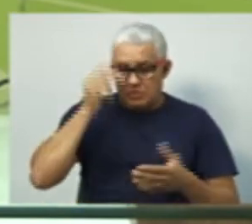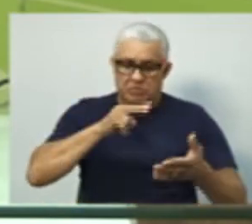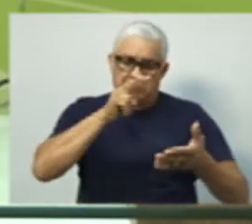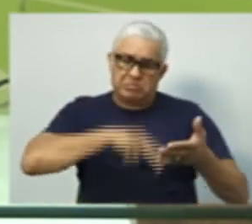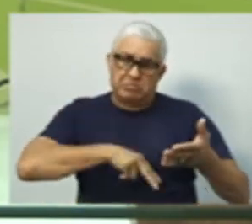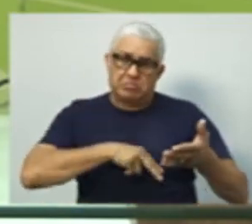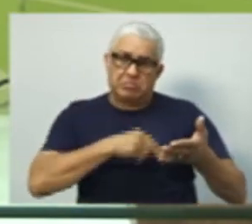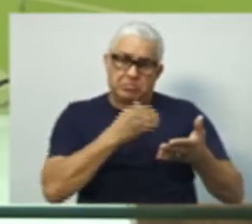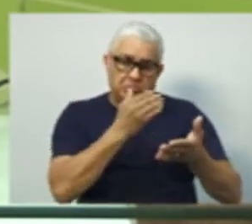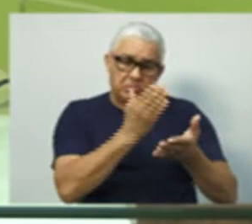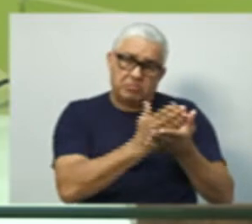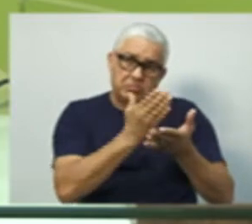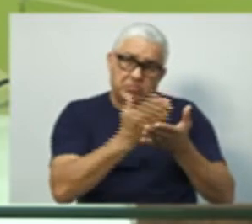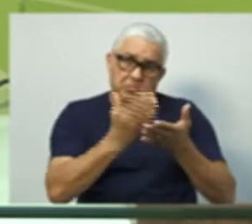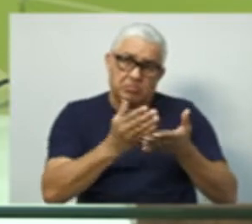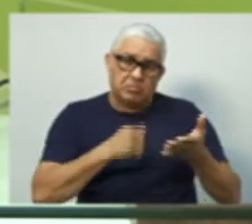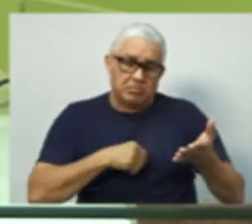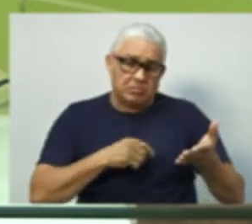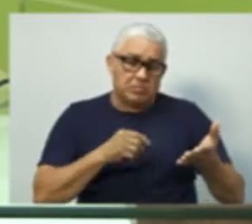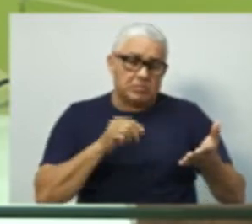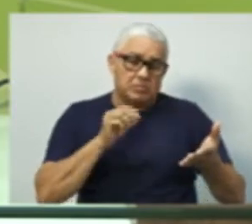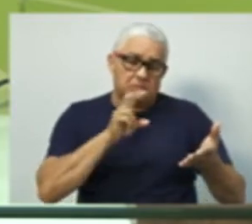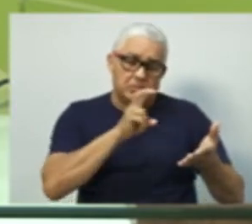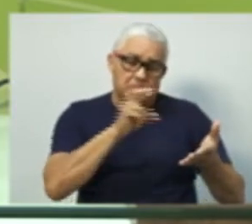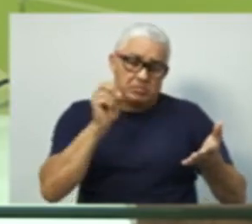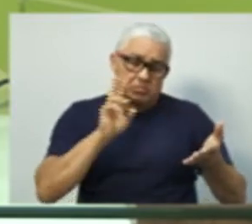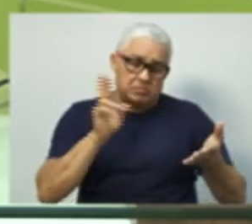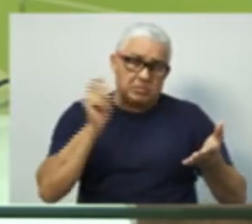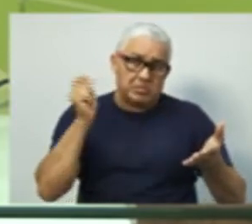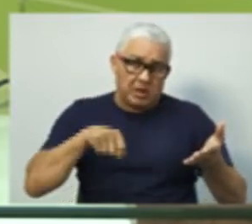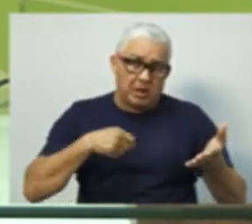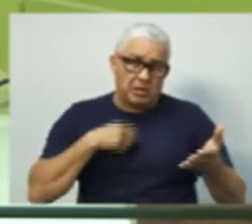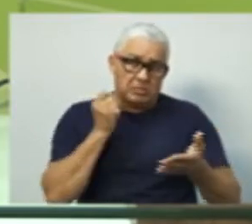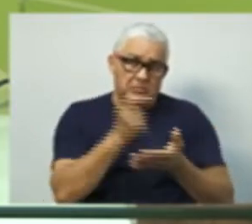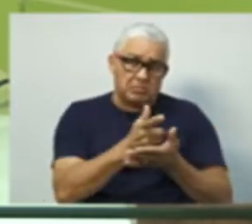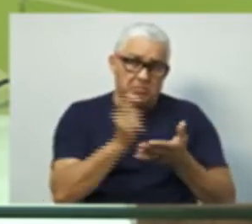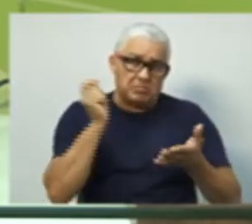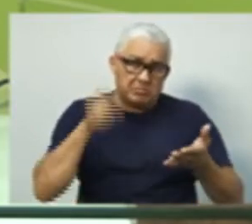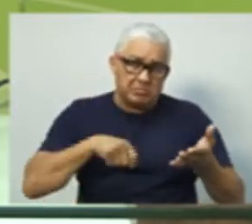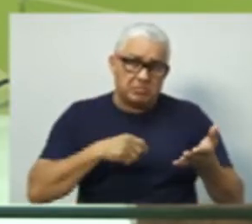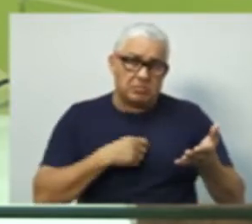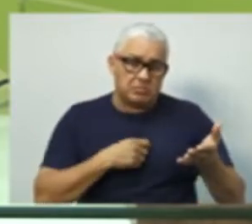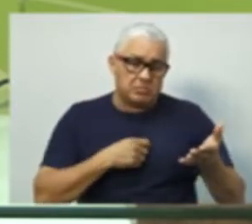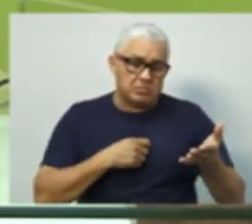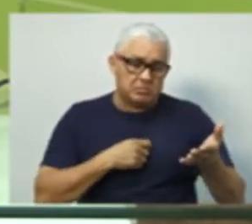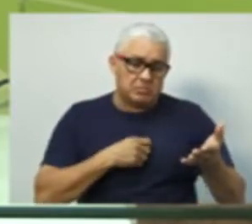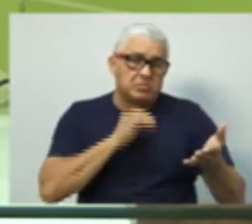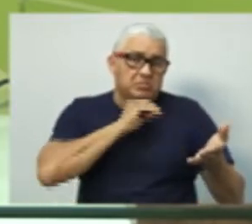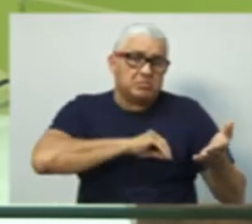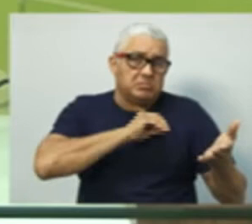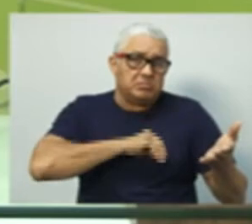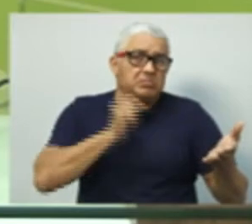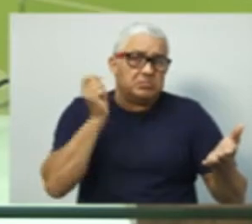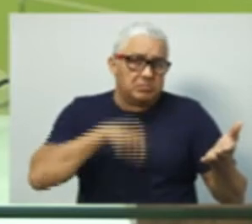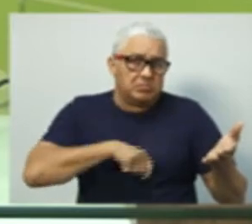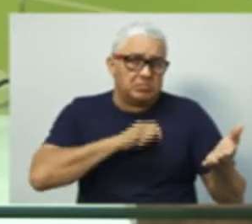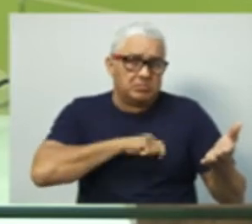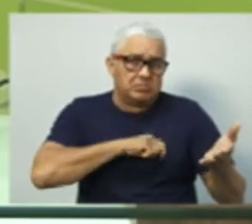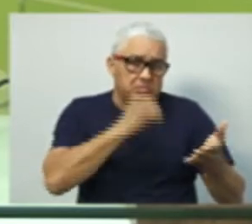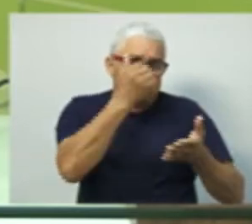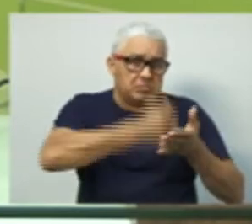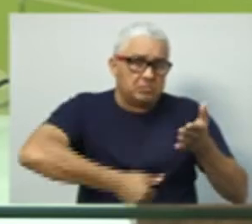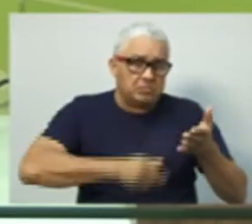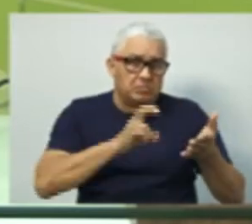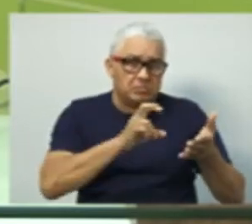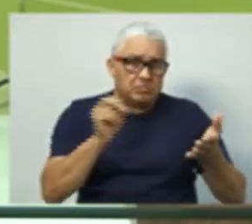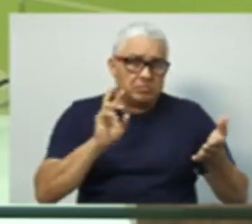Então, ele passa a fazer o quê? A minha média, ó. Eu já peguei aqui, ó, 420, que foi o mês de maio, peguei 260, que foi